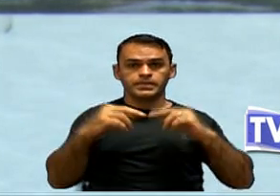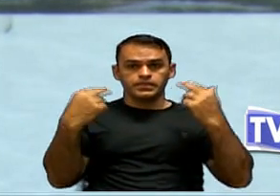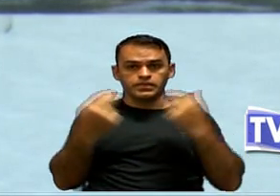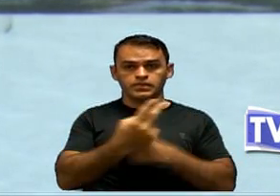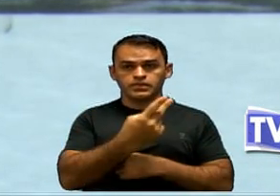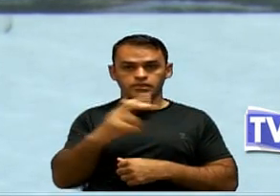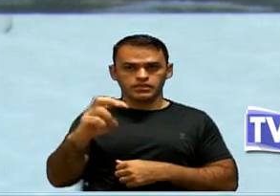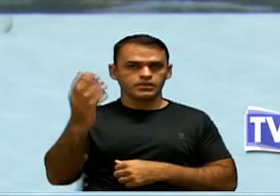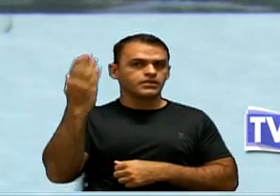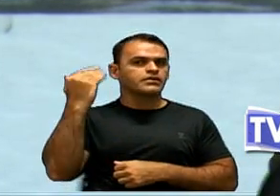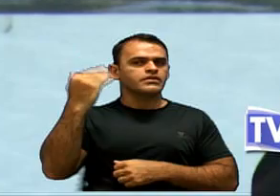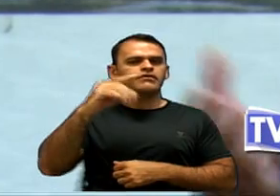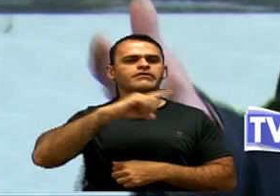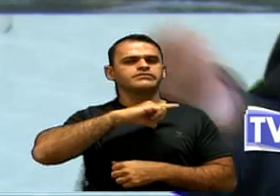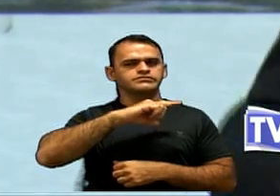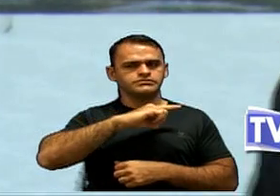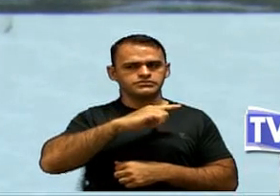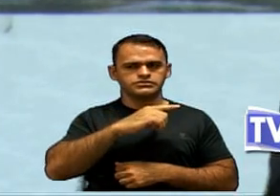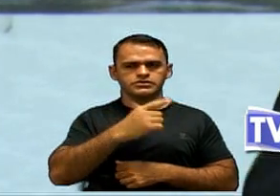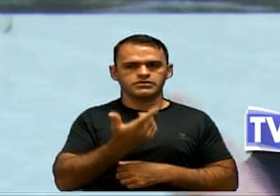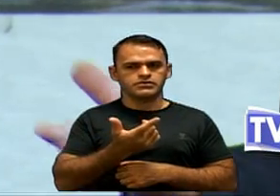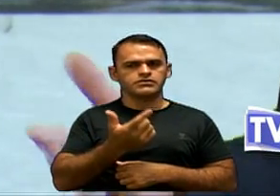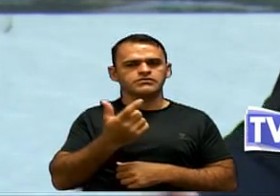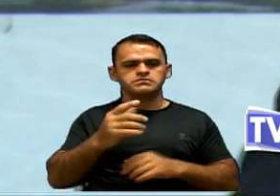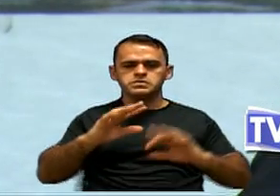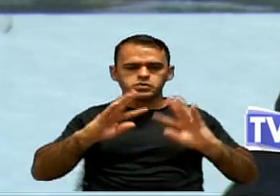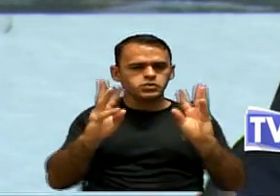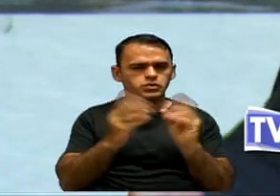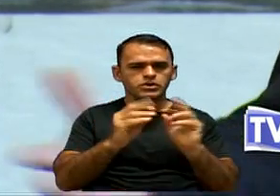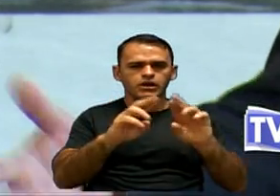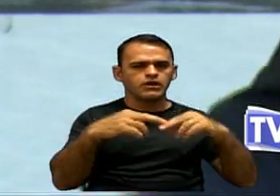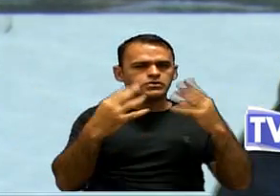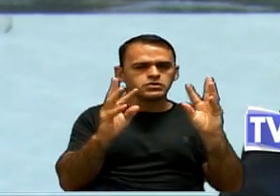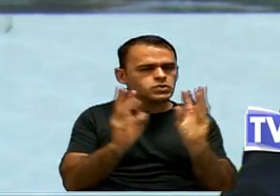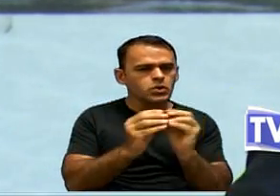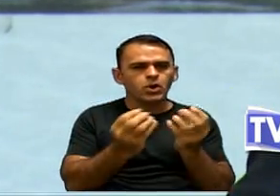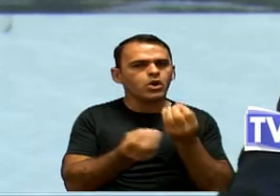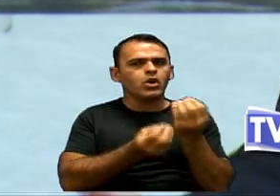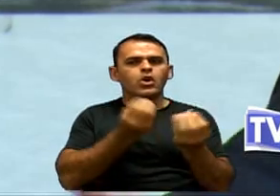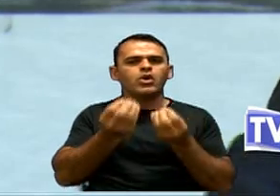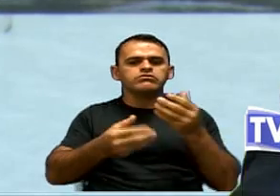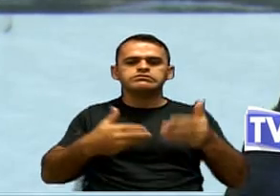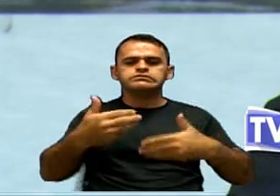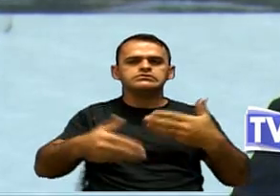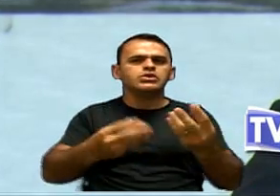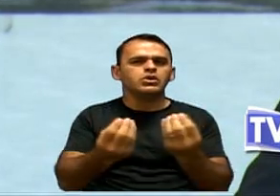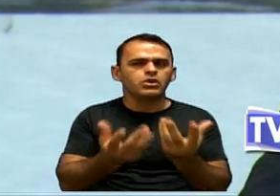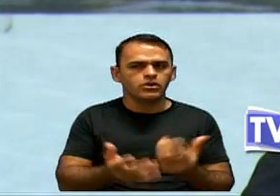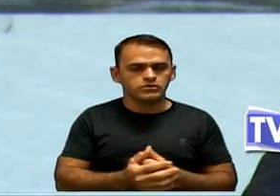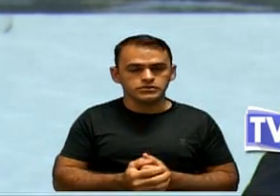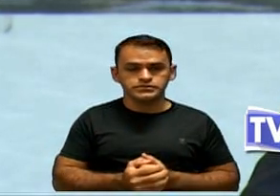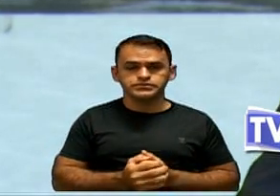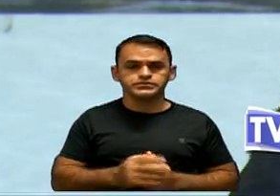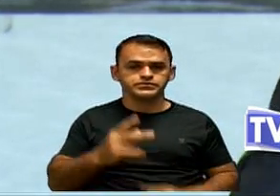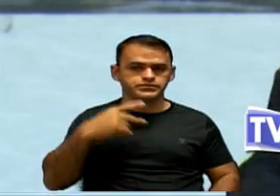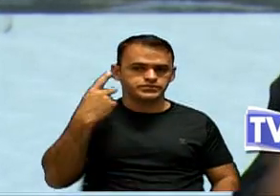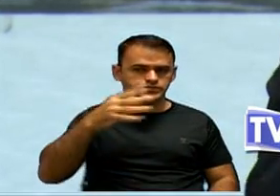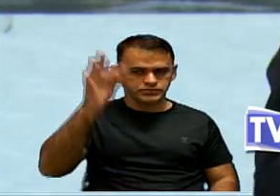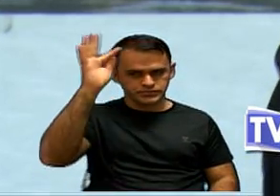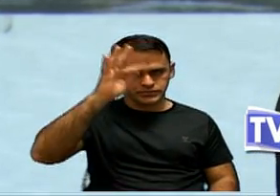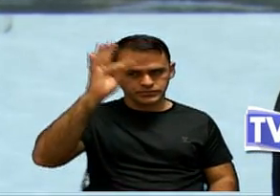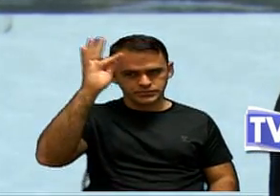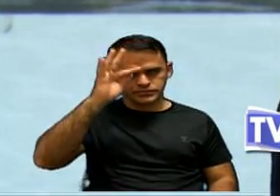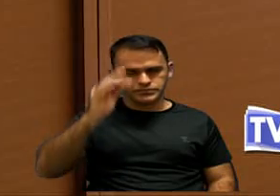25, agora passada, referente a essa situação. Vamos pegar o resumo dessa reunião para ver como é que vai ficar a situação de Sorocaba, porque não pode continuar desse jeito. Vereador Fausto